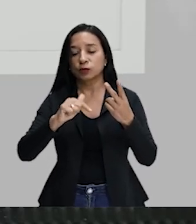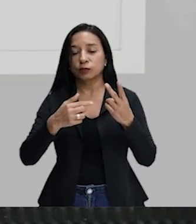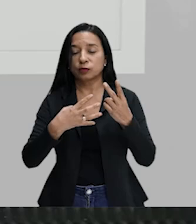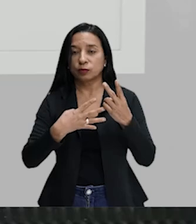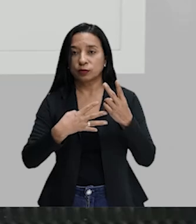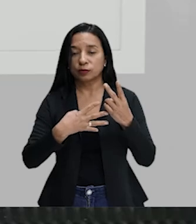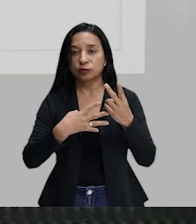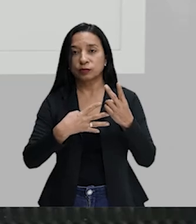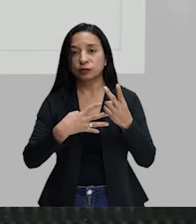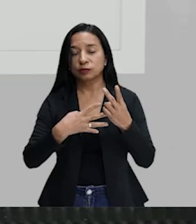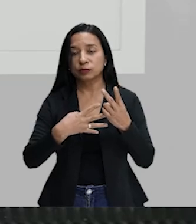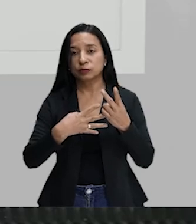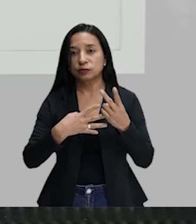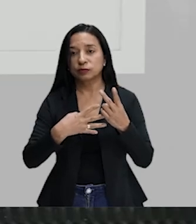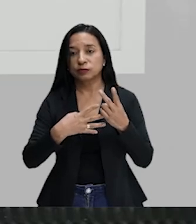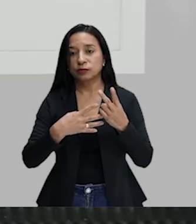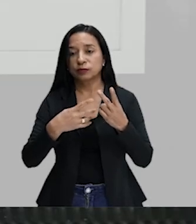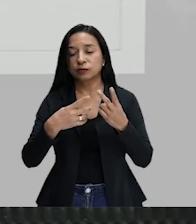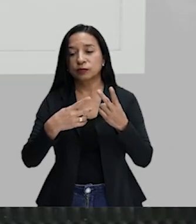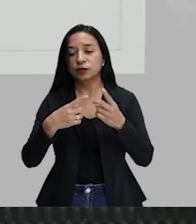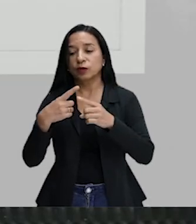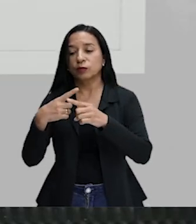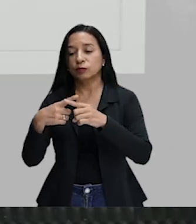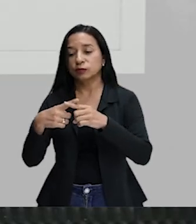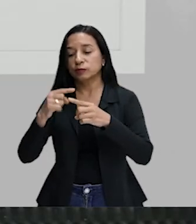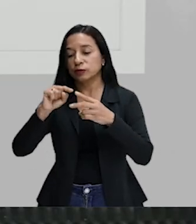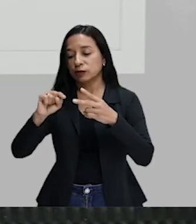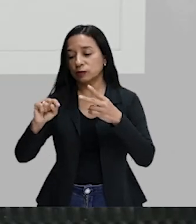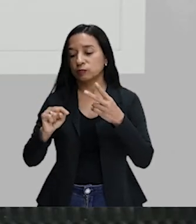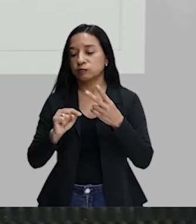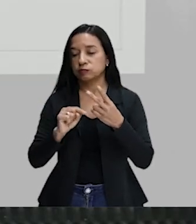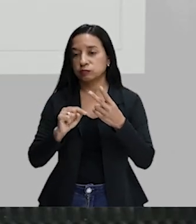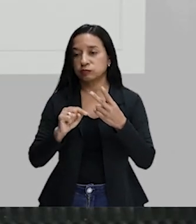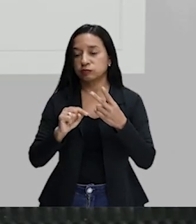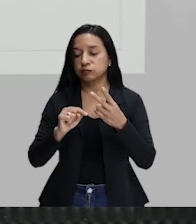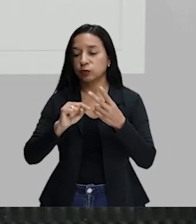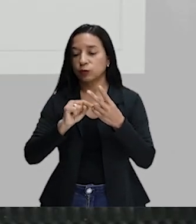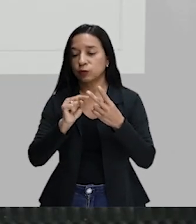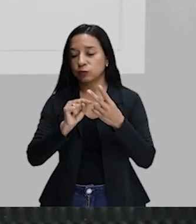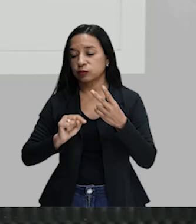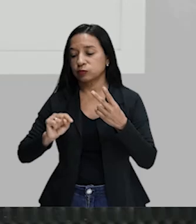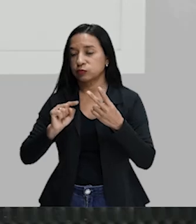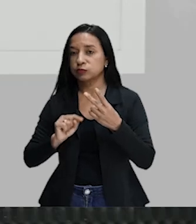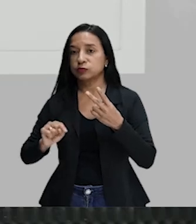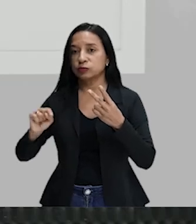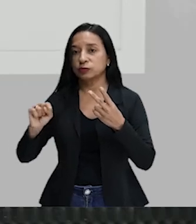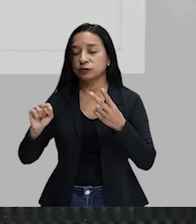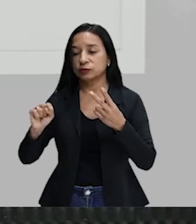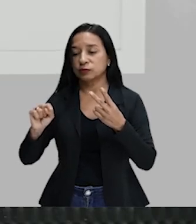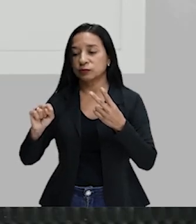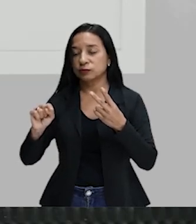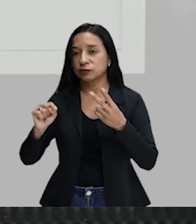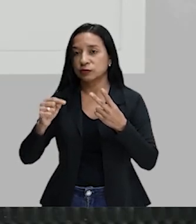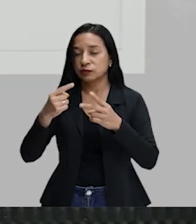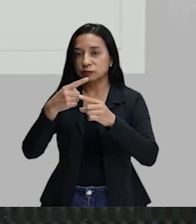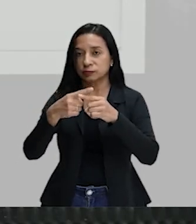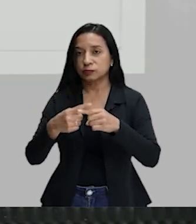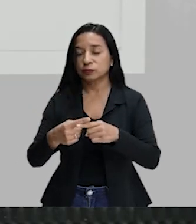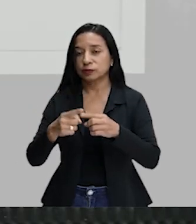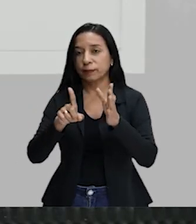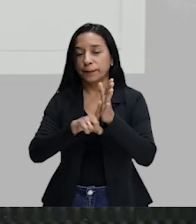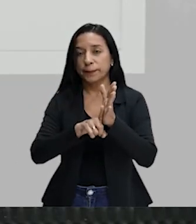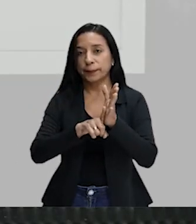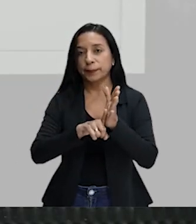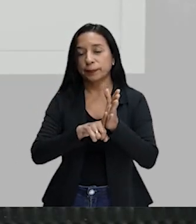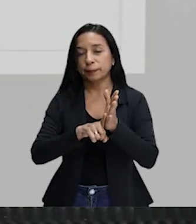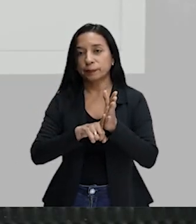né? Você vai multiplicar aqui numerador com numerador e denominador com denominador, tá?